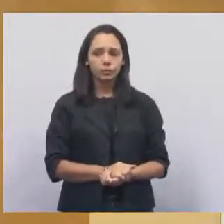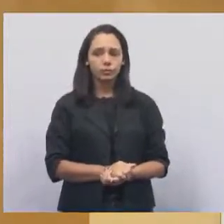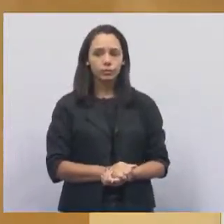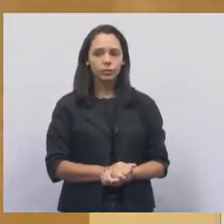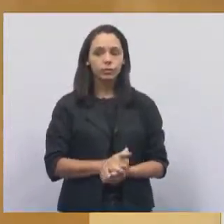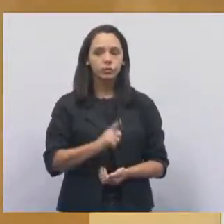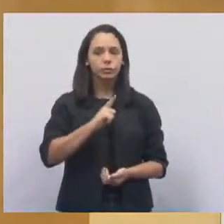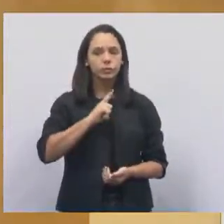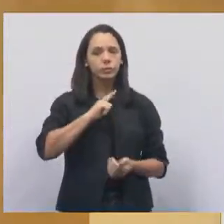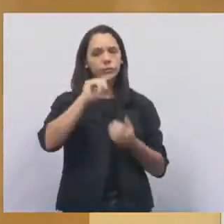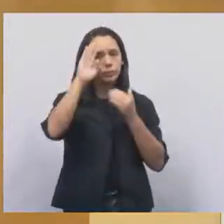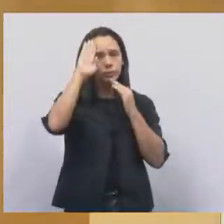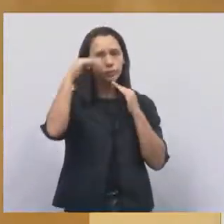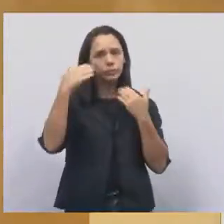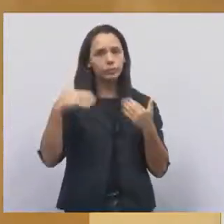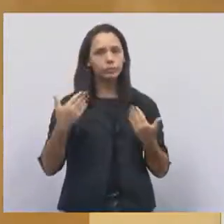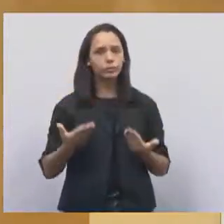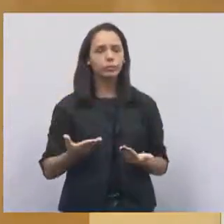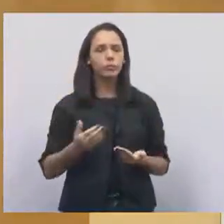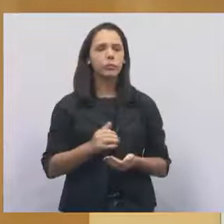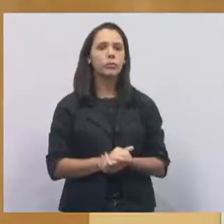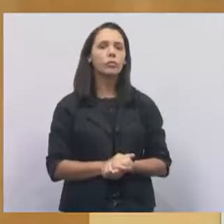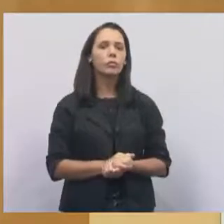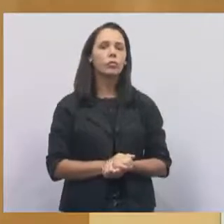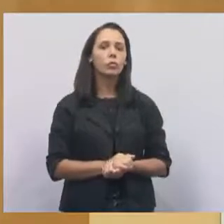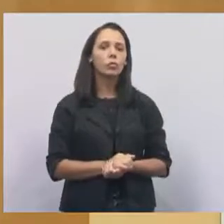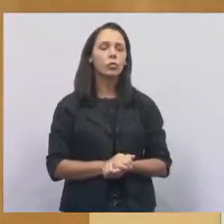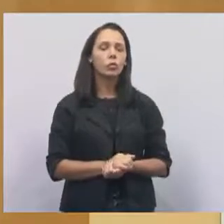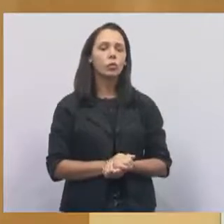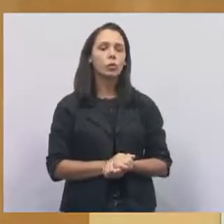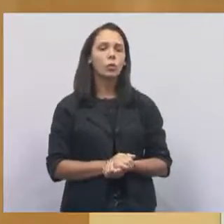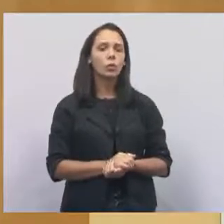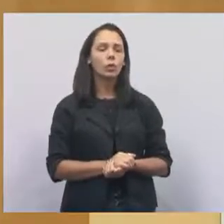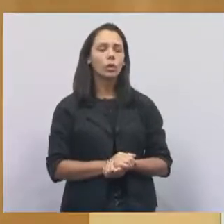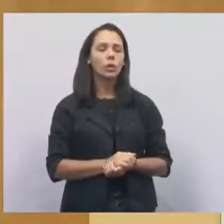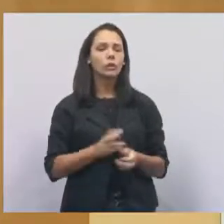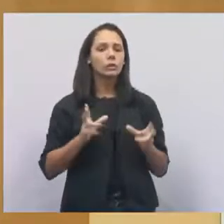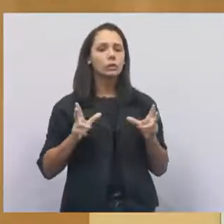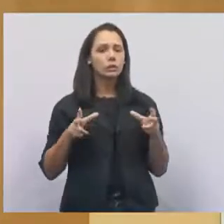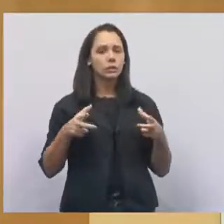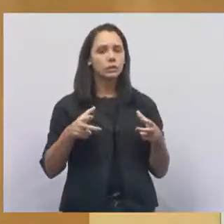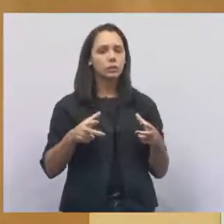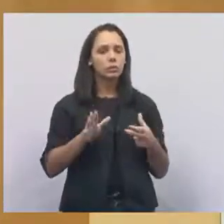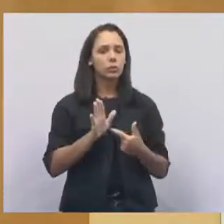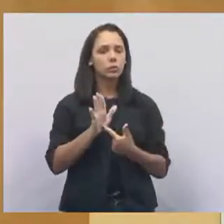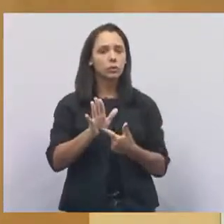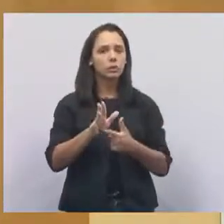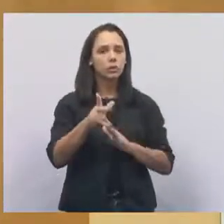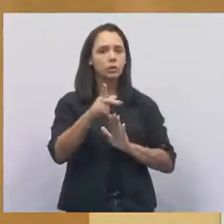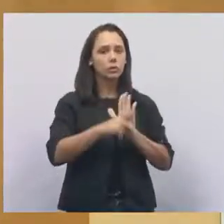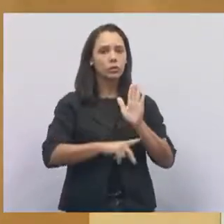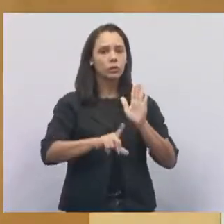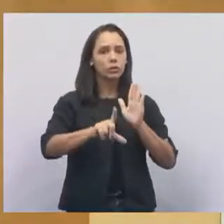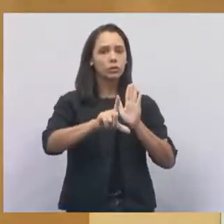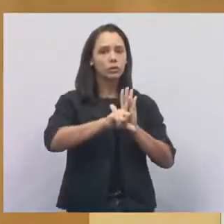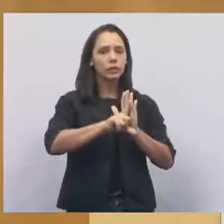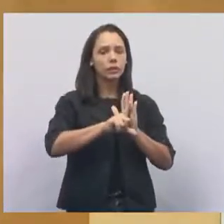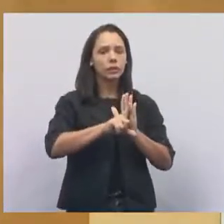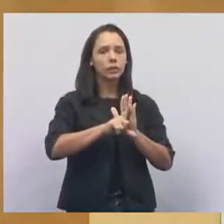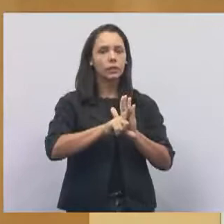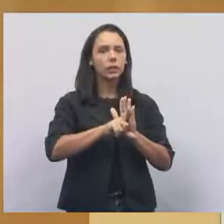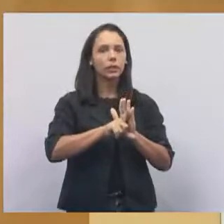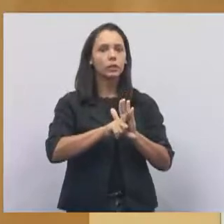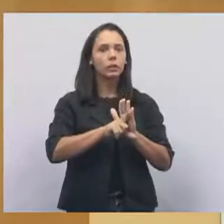temos a honra de submeter a apreciação e aprovação dessa Augusta casa o presente projeto de lei que institui a semana